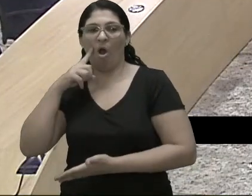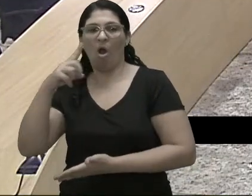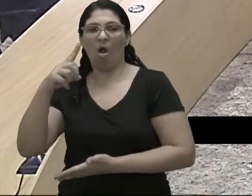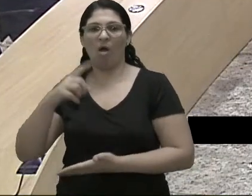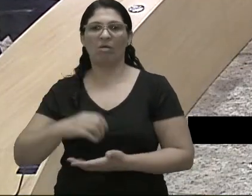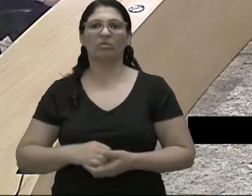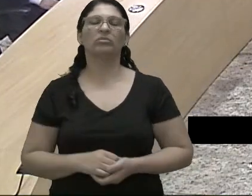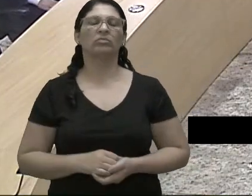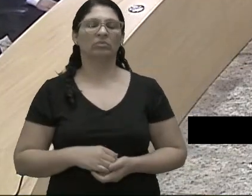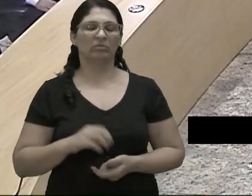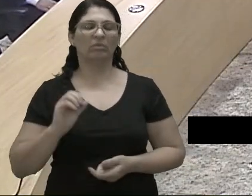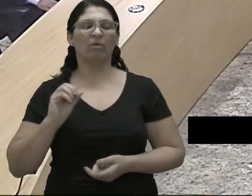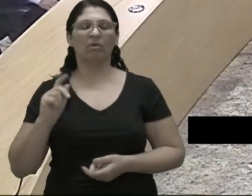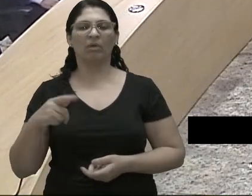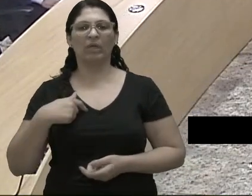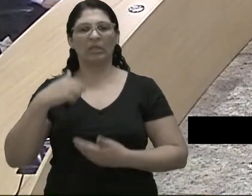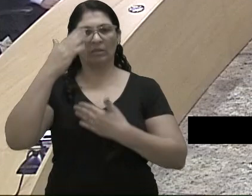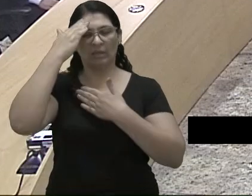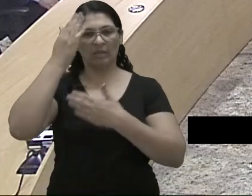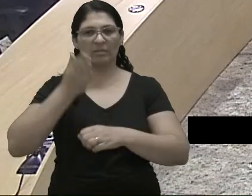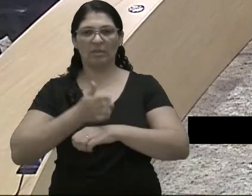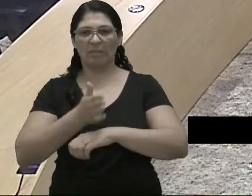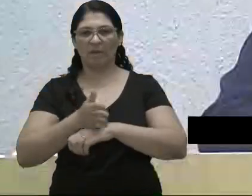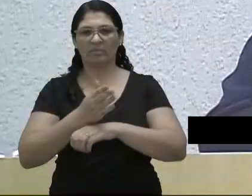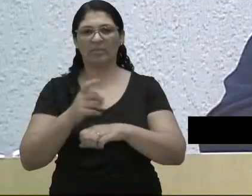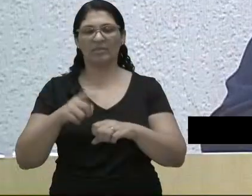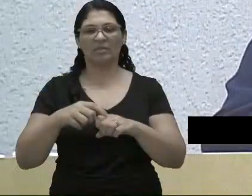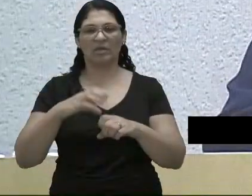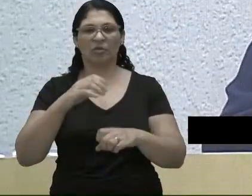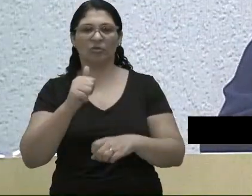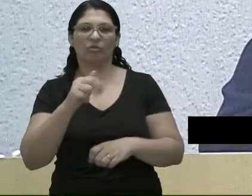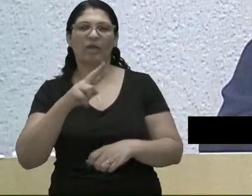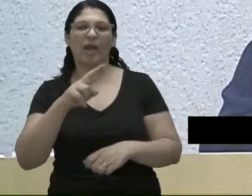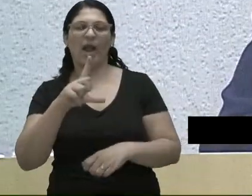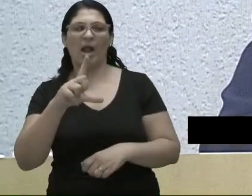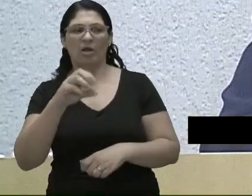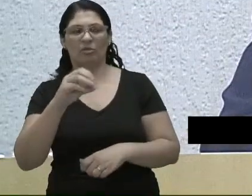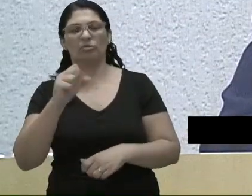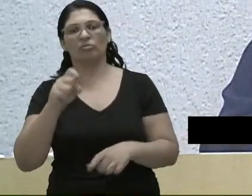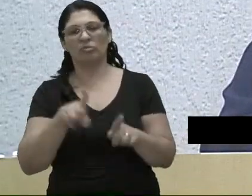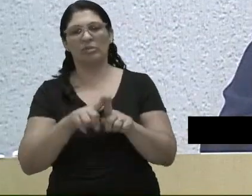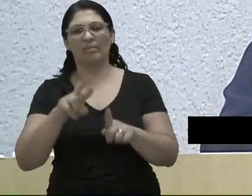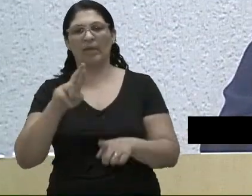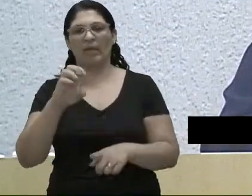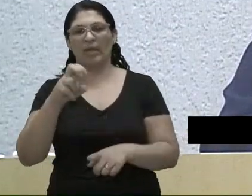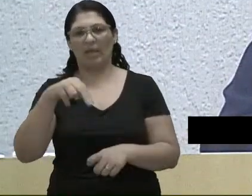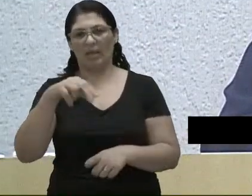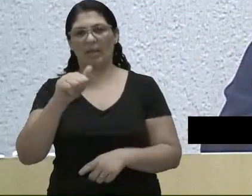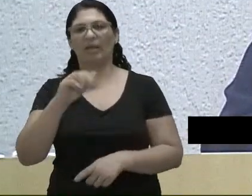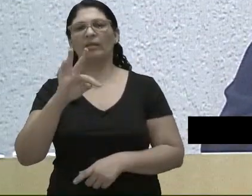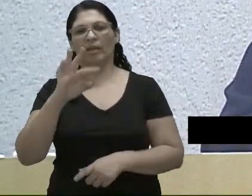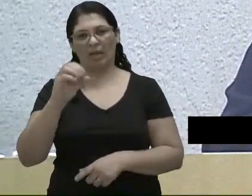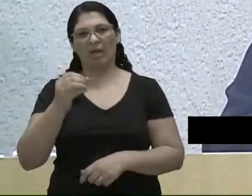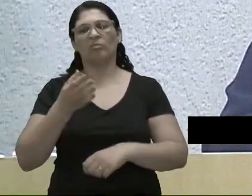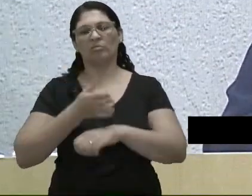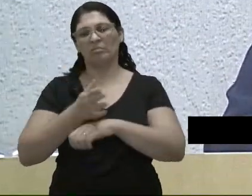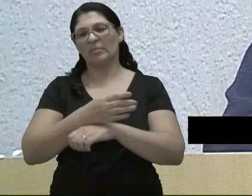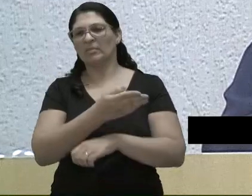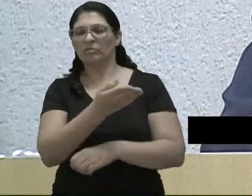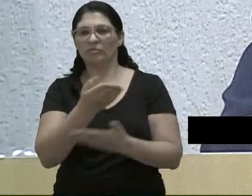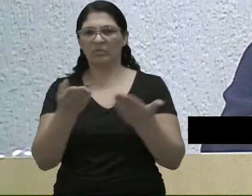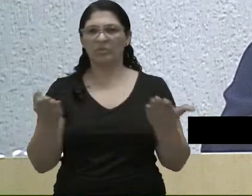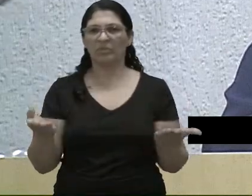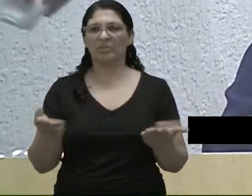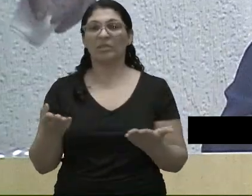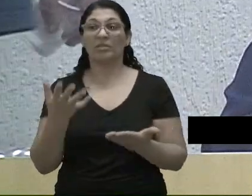Sem problema. Eu agradeço a participação do Dr. Carlos Guilherme, Dr. Renato, pela participação de vocês. Eles vão receber